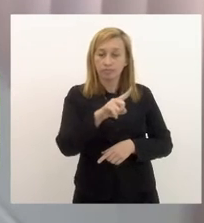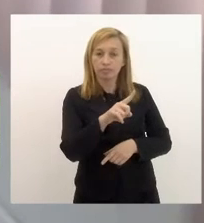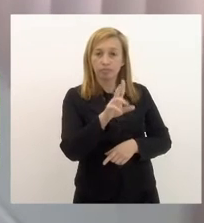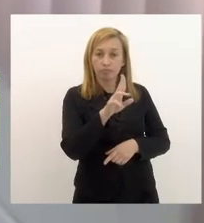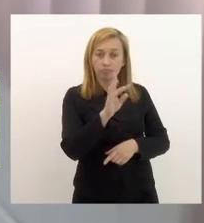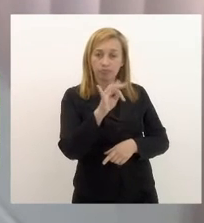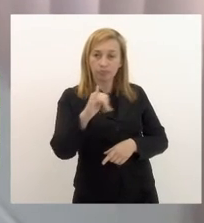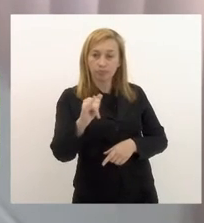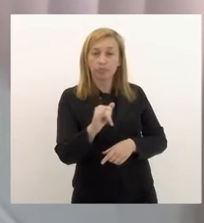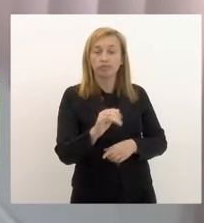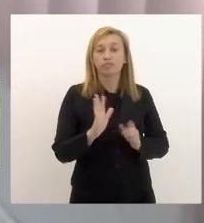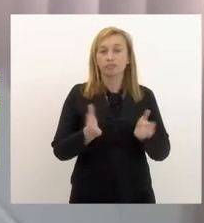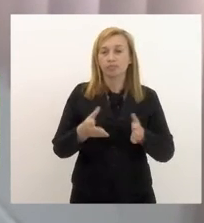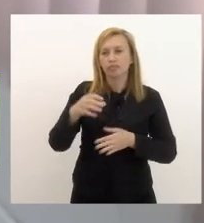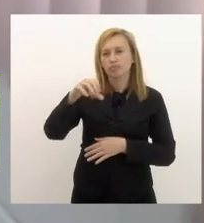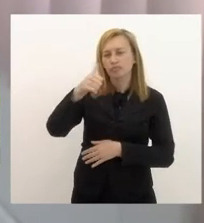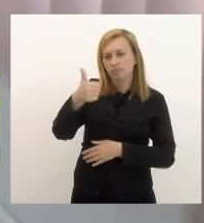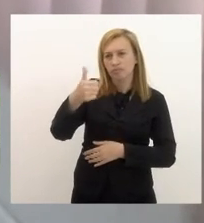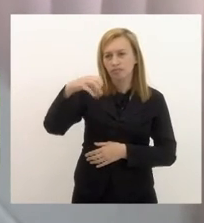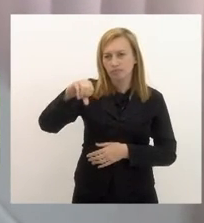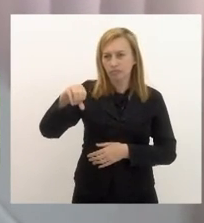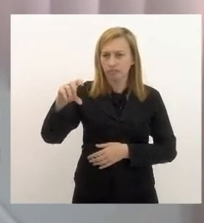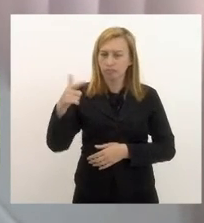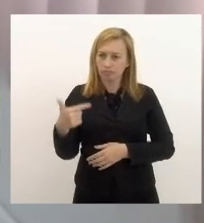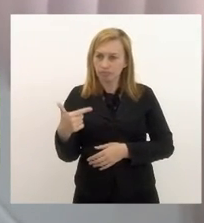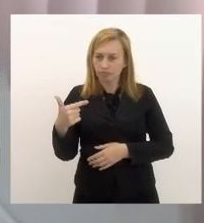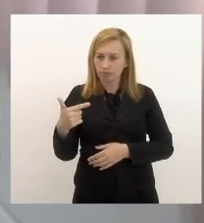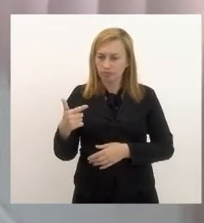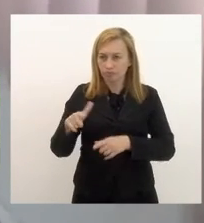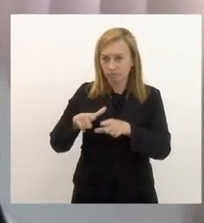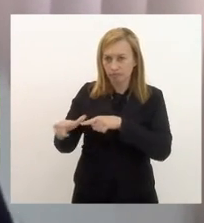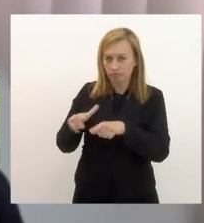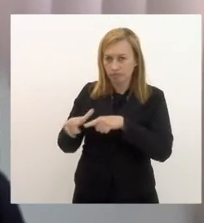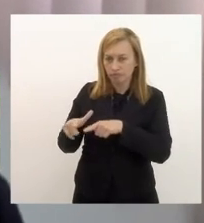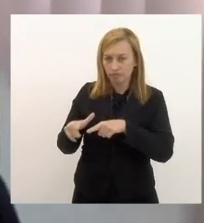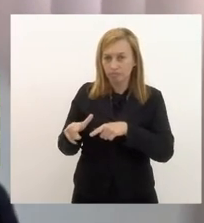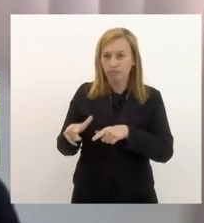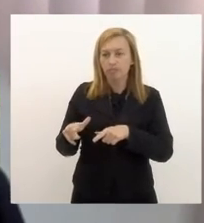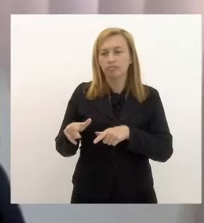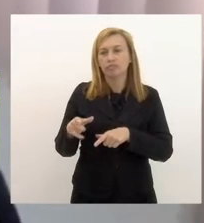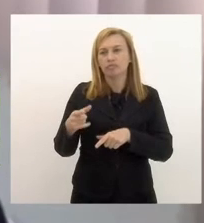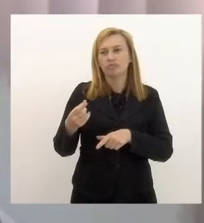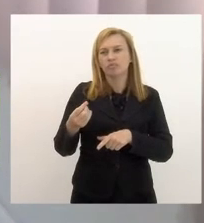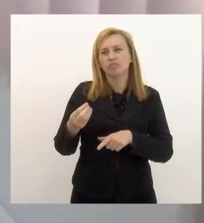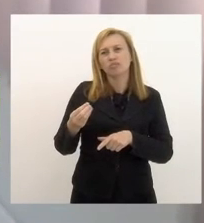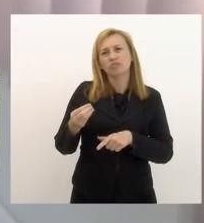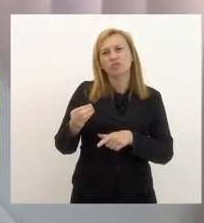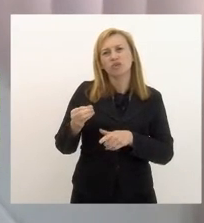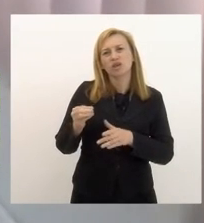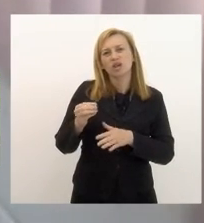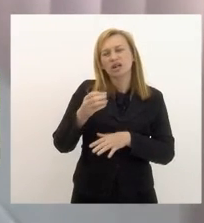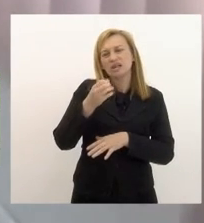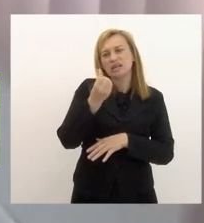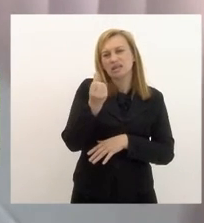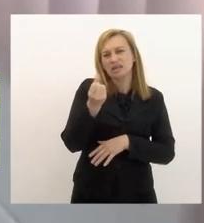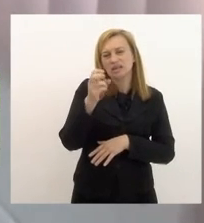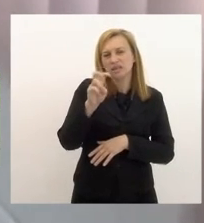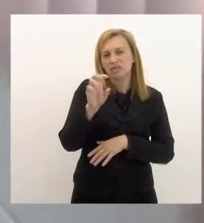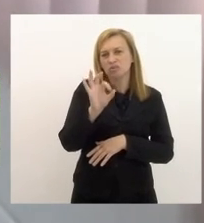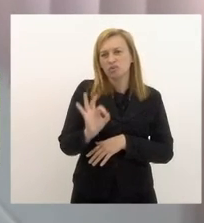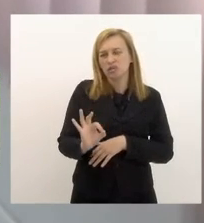temos 192 ativo e de 535 ou seja uma defasagem de 65 por cento